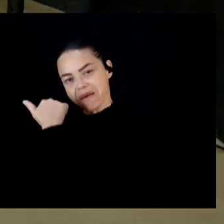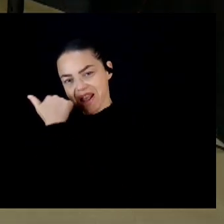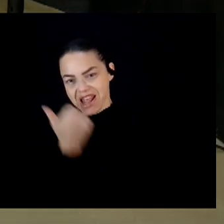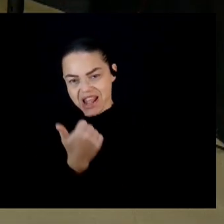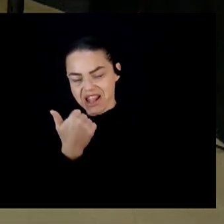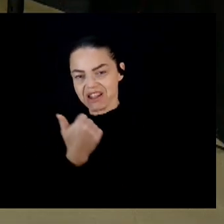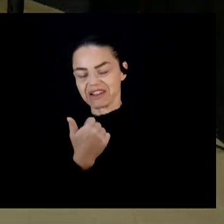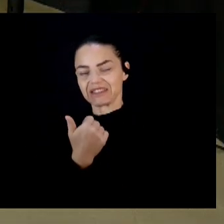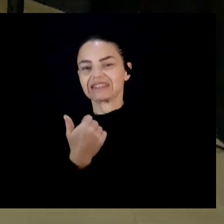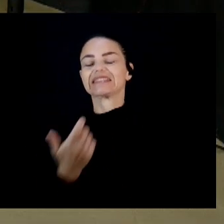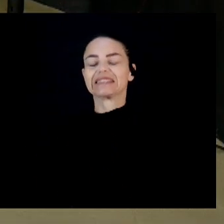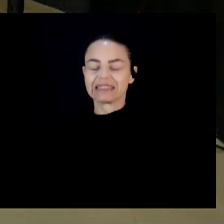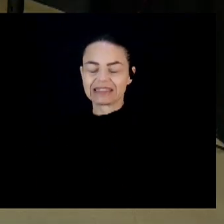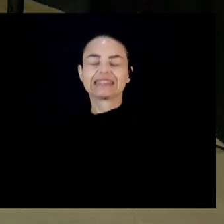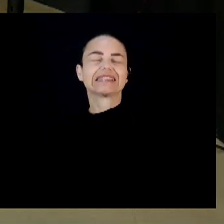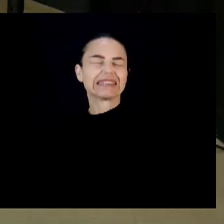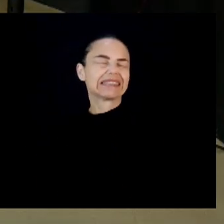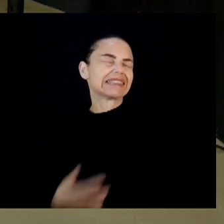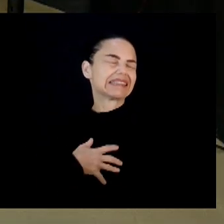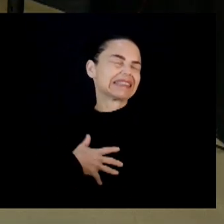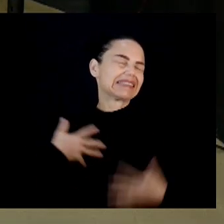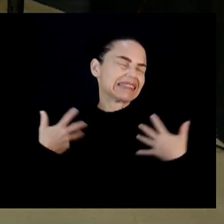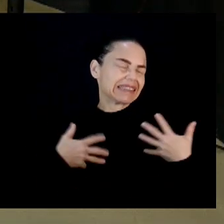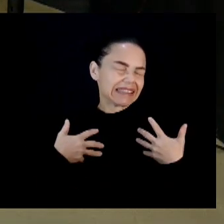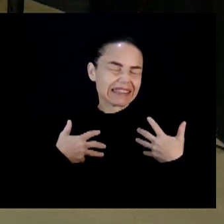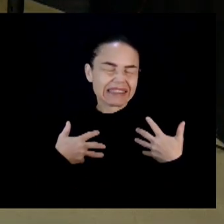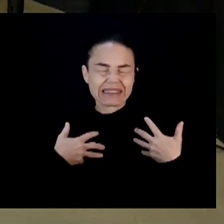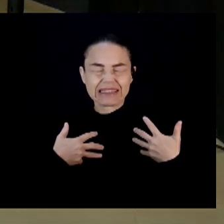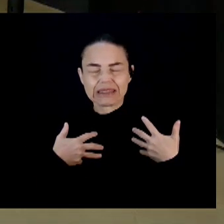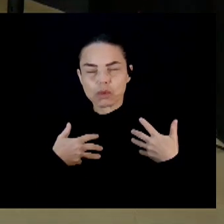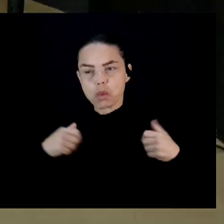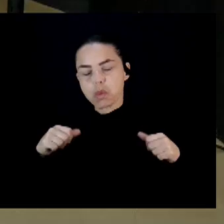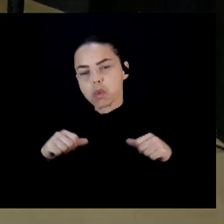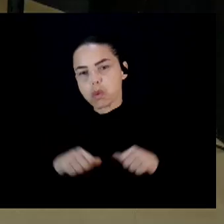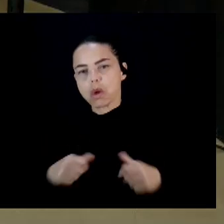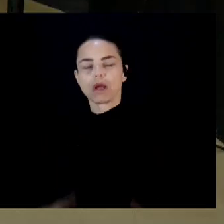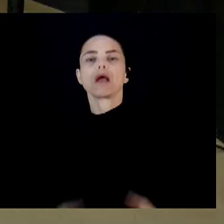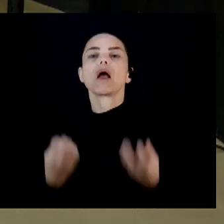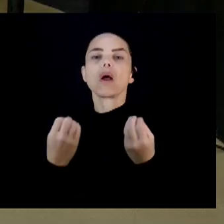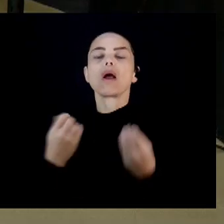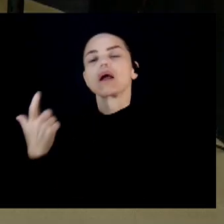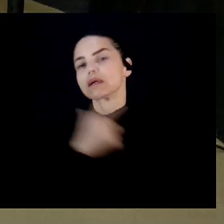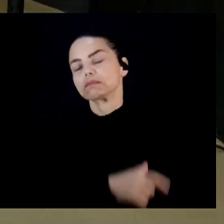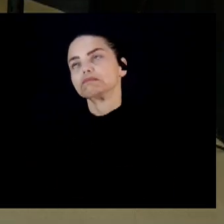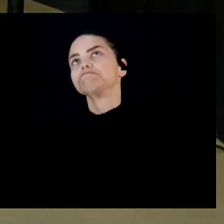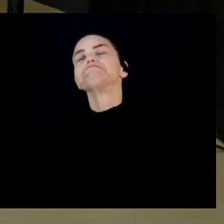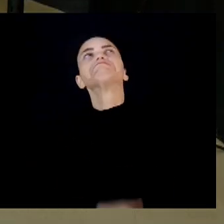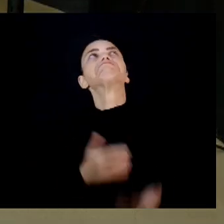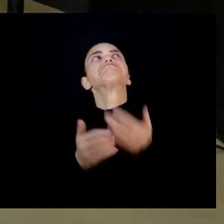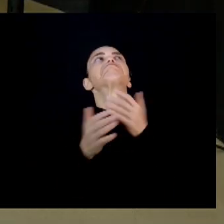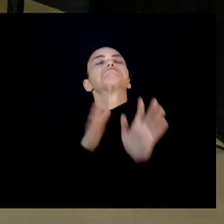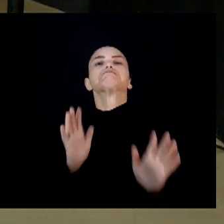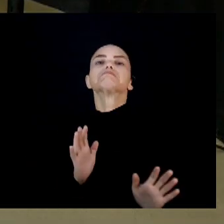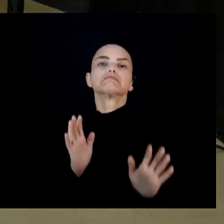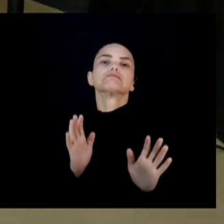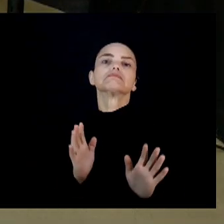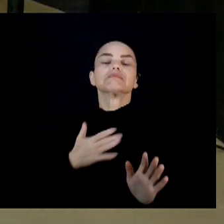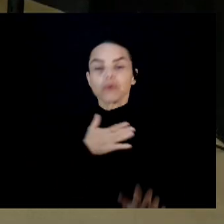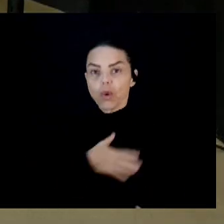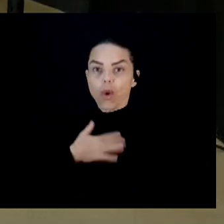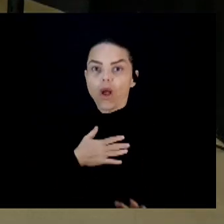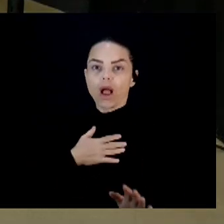daí vai tirando essa vontade. Como que a pessoa consegue lidar com isso e dizer, não, independente disso, eu gosto de correr, eu quero